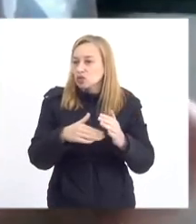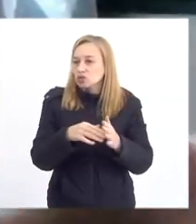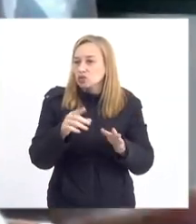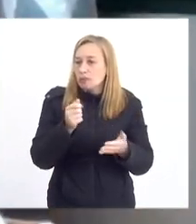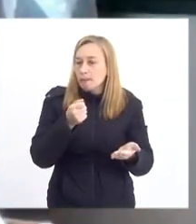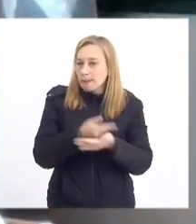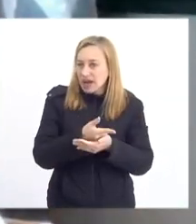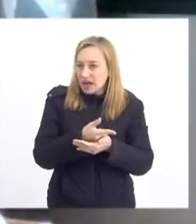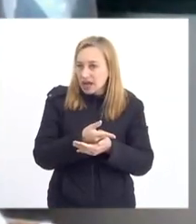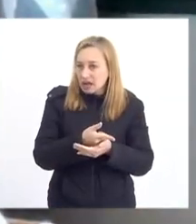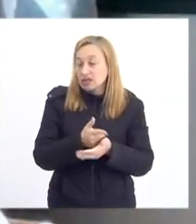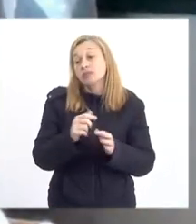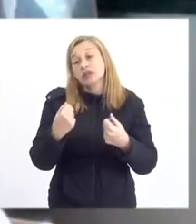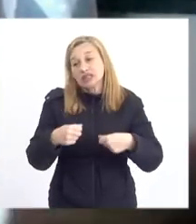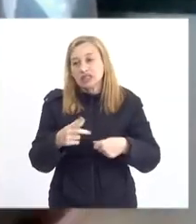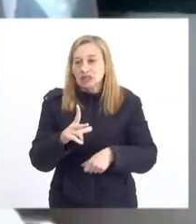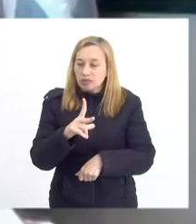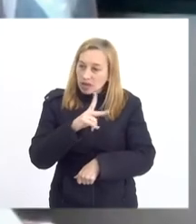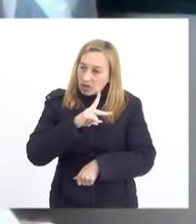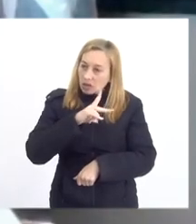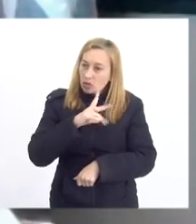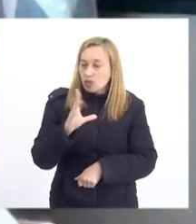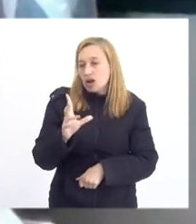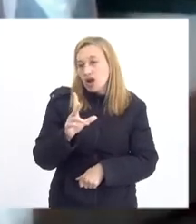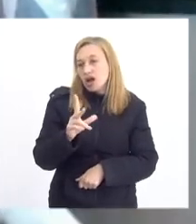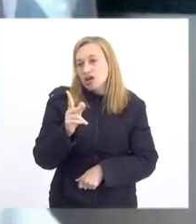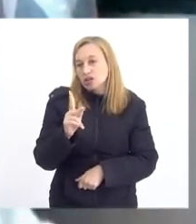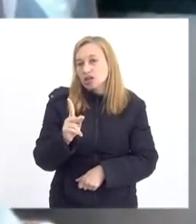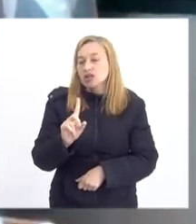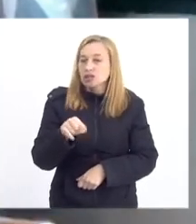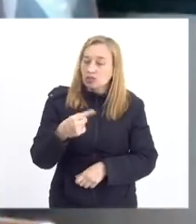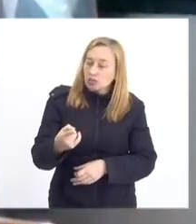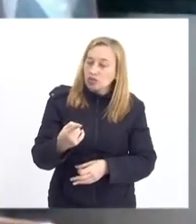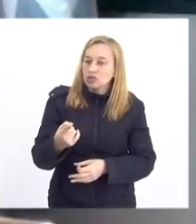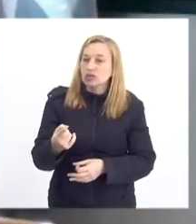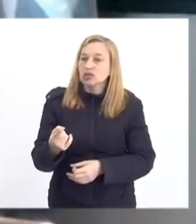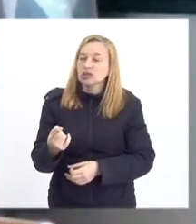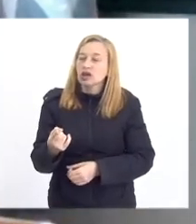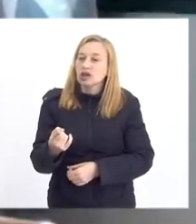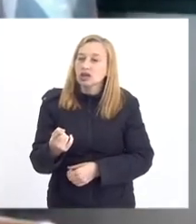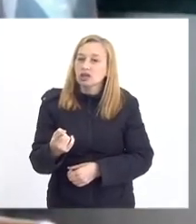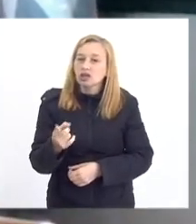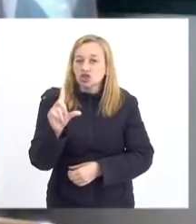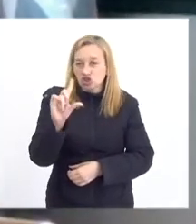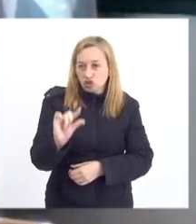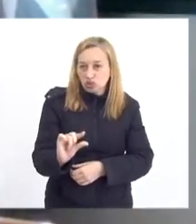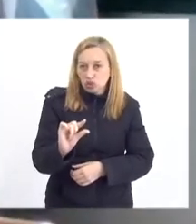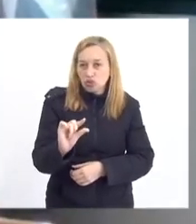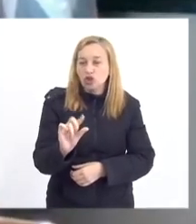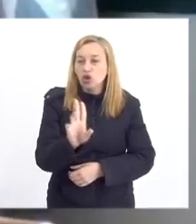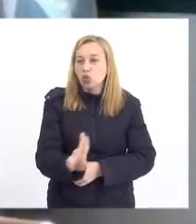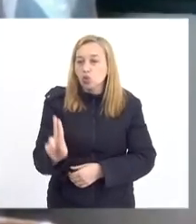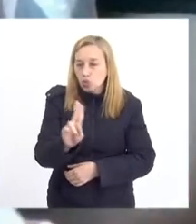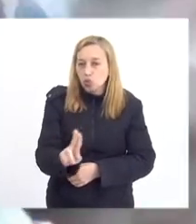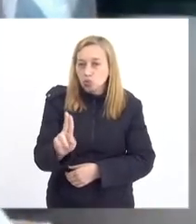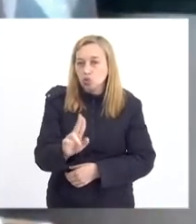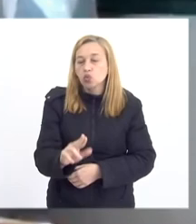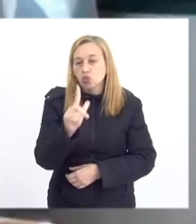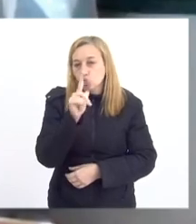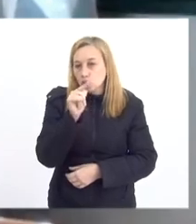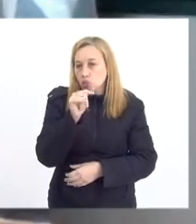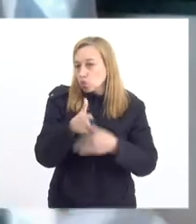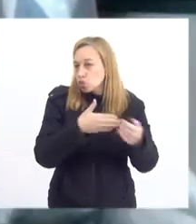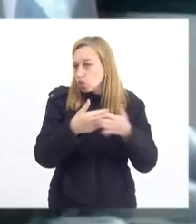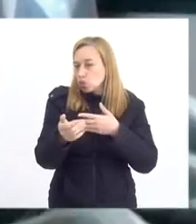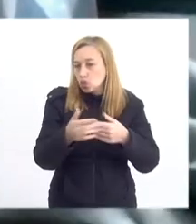essa individualizada, primeiro, era mais justa, depois levava à redução do consumo, à economia de água, de